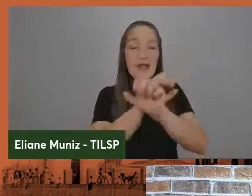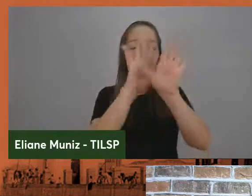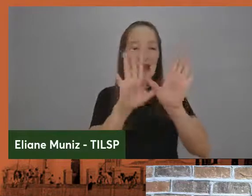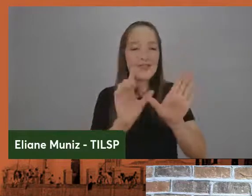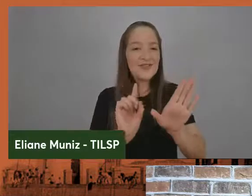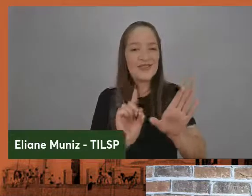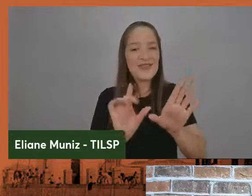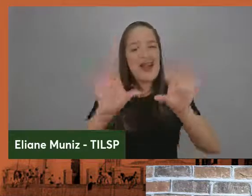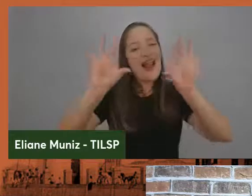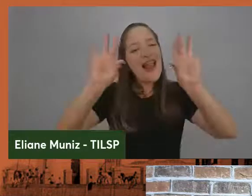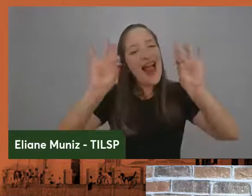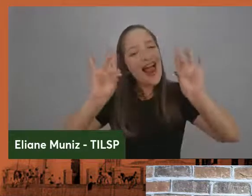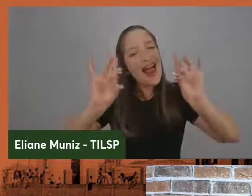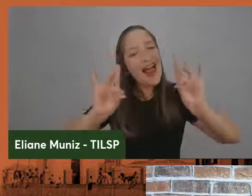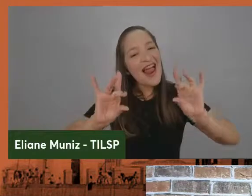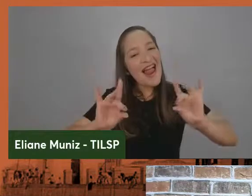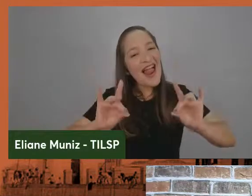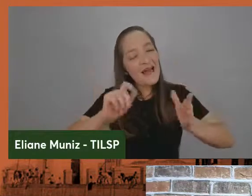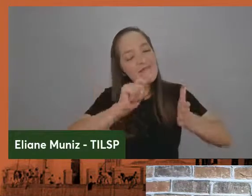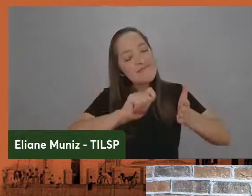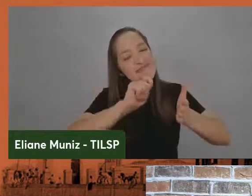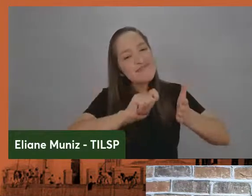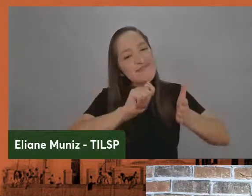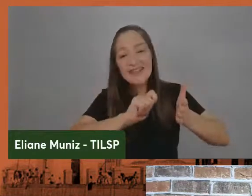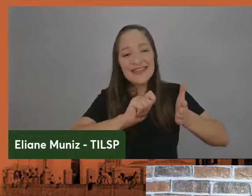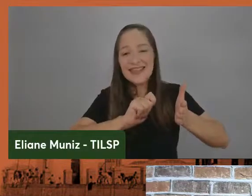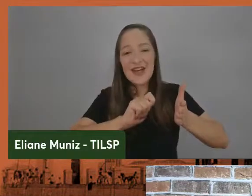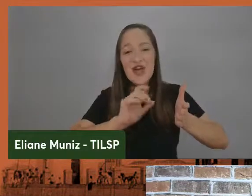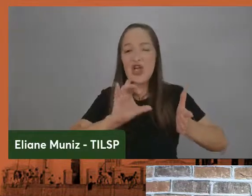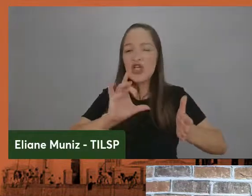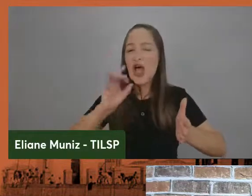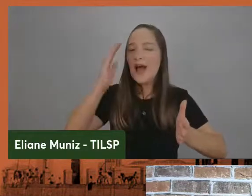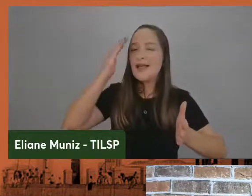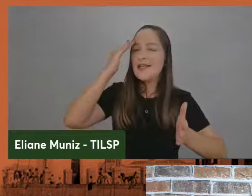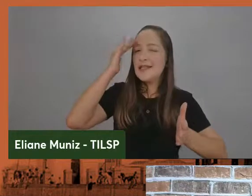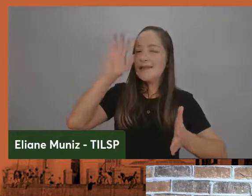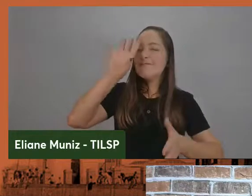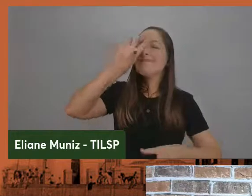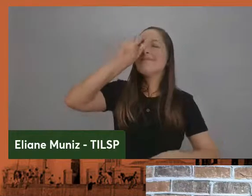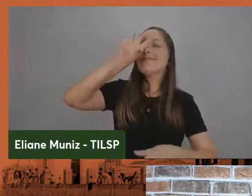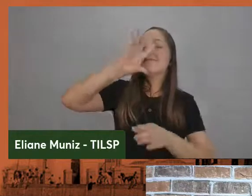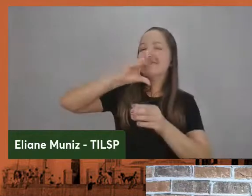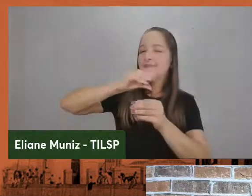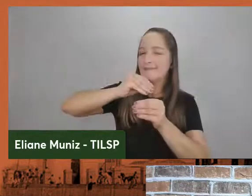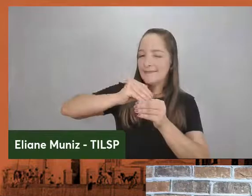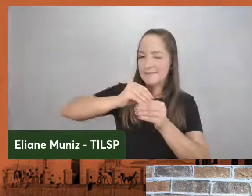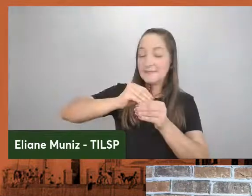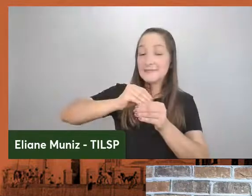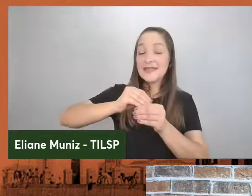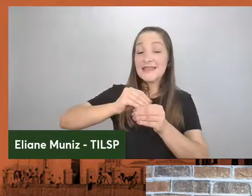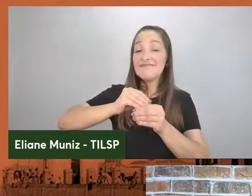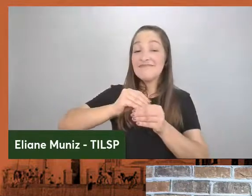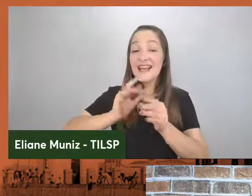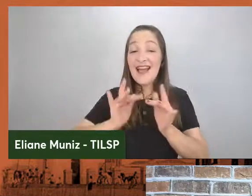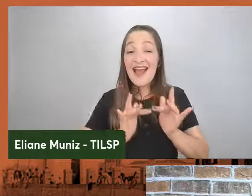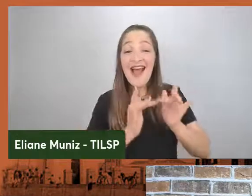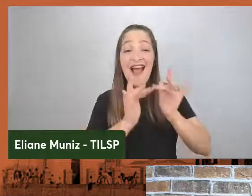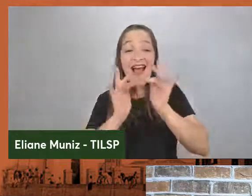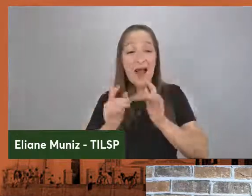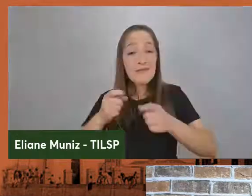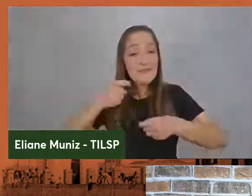descrevê-la, né? E, bom, eu tentei fazer isso numa relação incestuosa entre o Nael